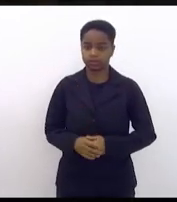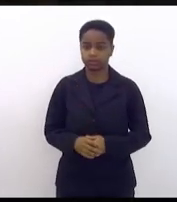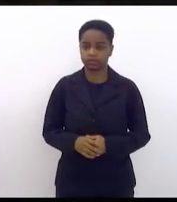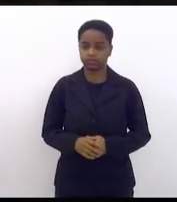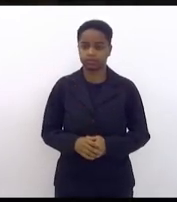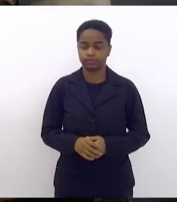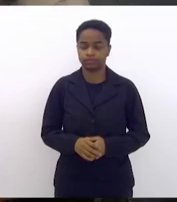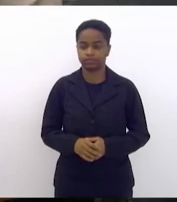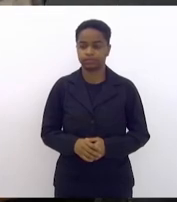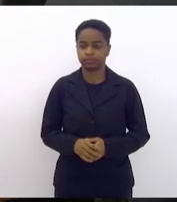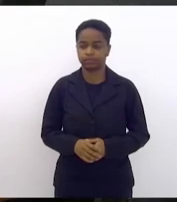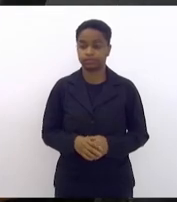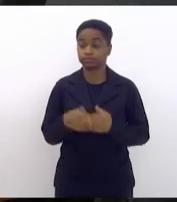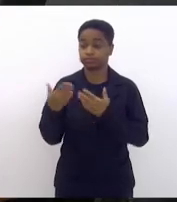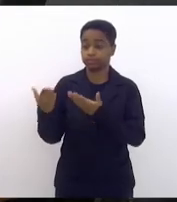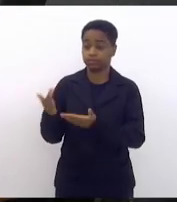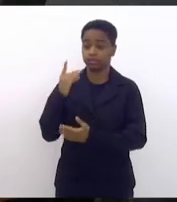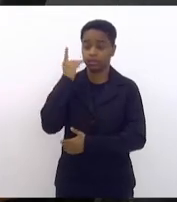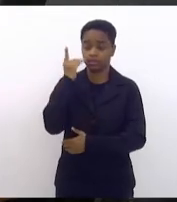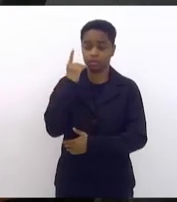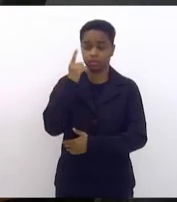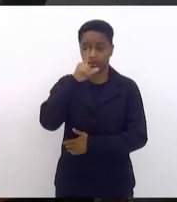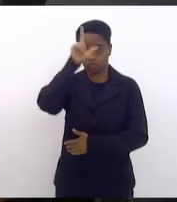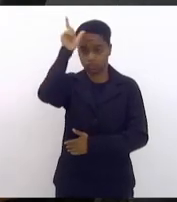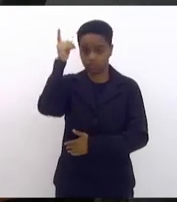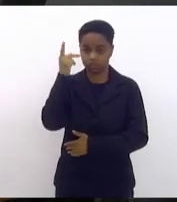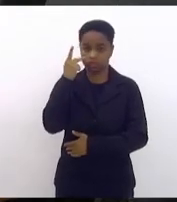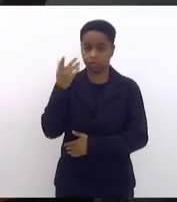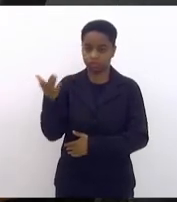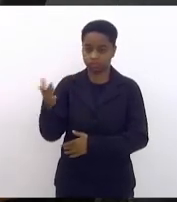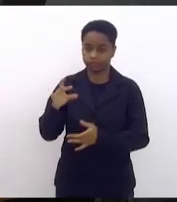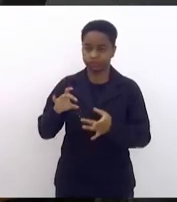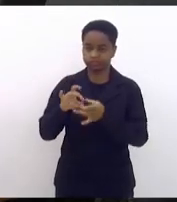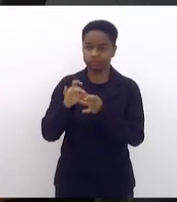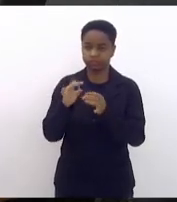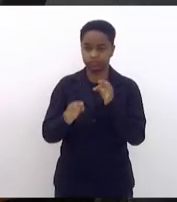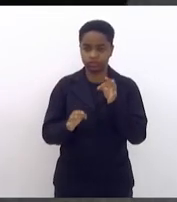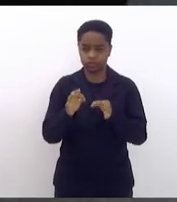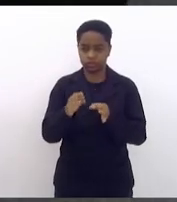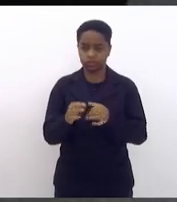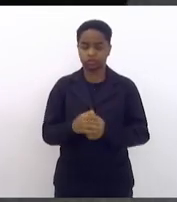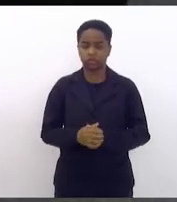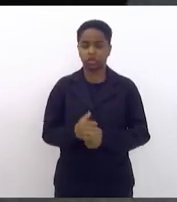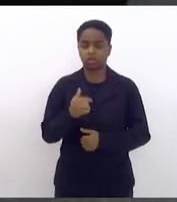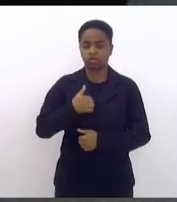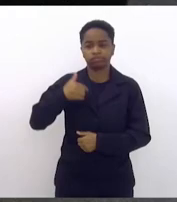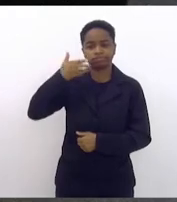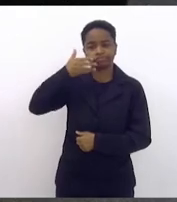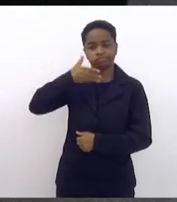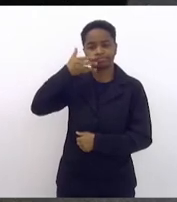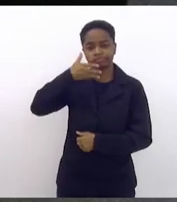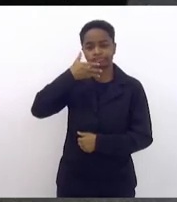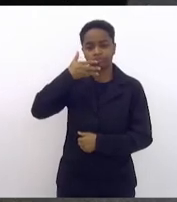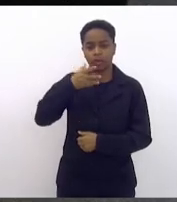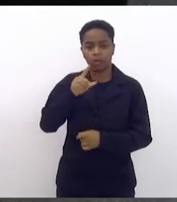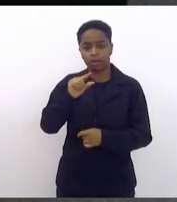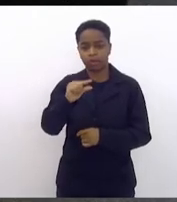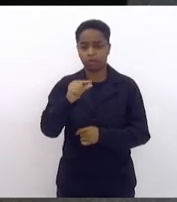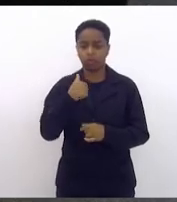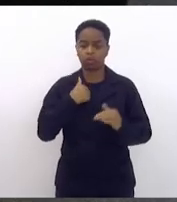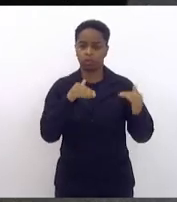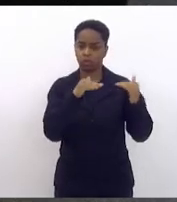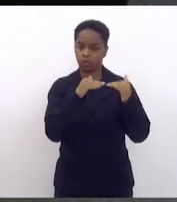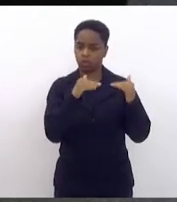Deputado laureado, Luiz Paulo, com muita justiça. Uma pequena parte à vossa exposição, com a qual